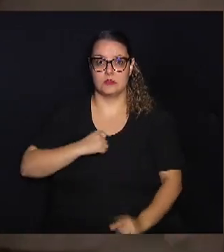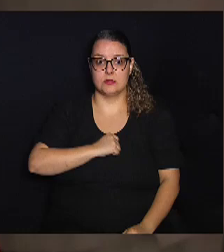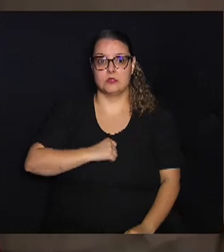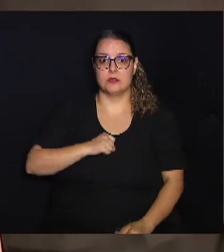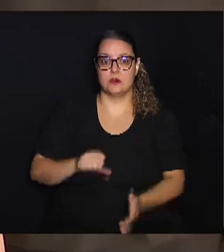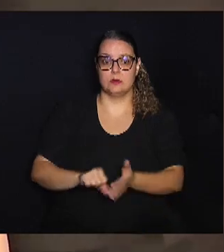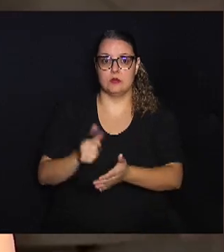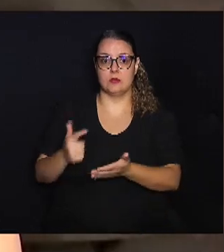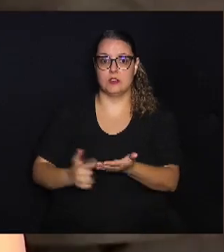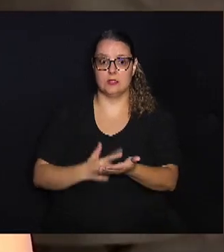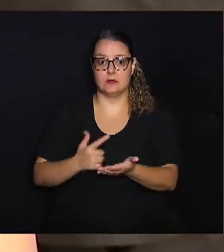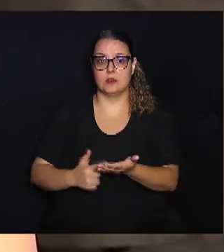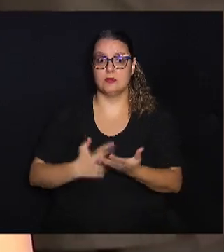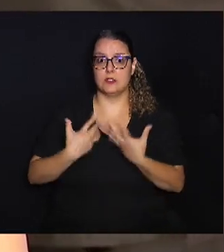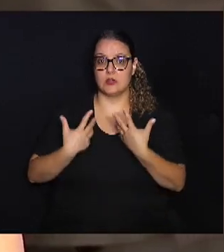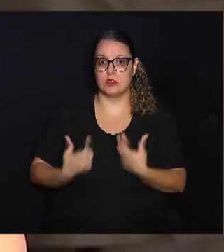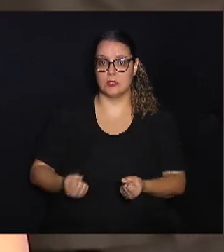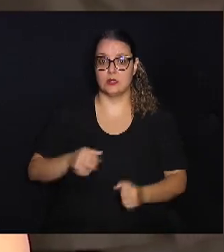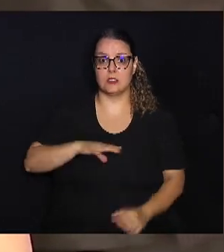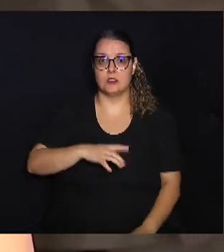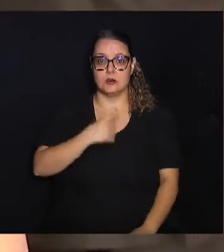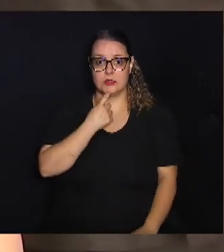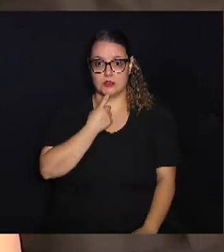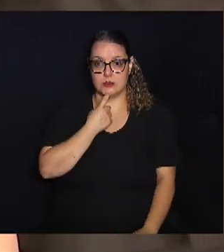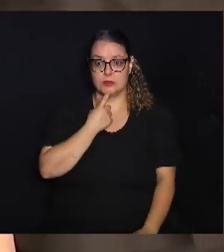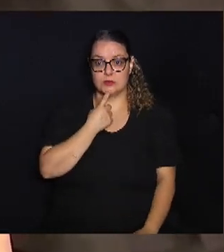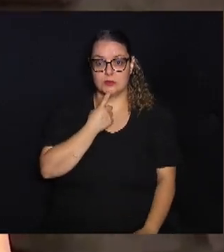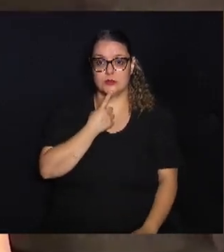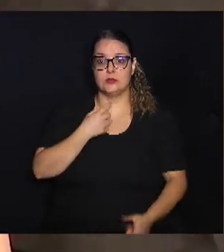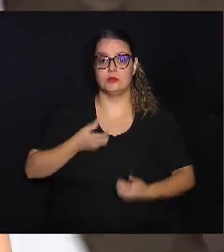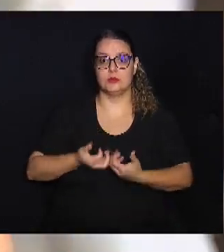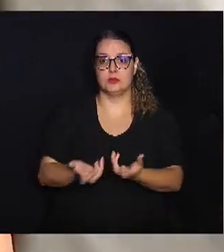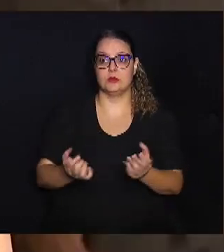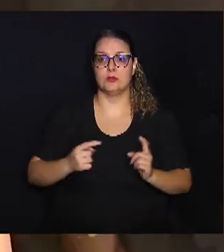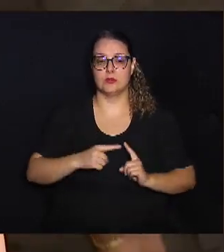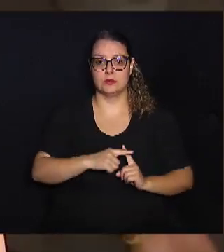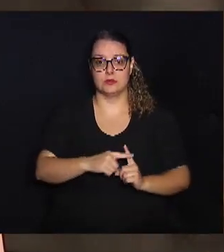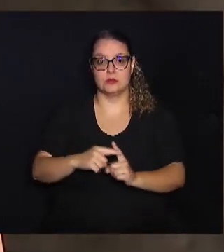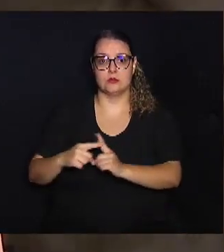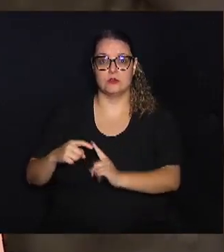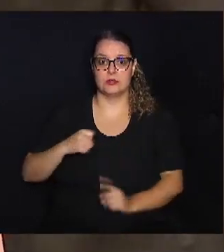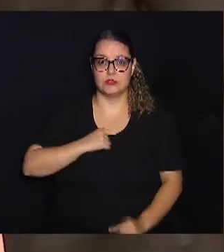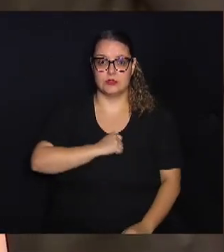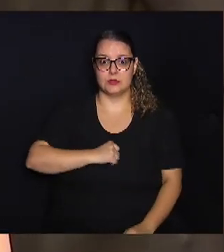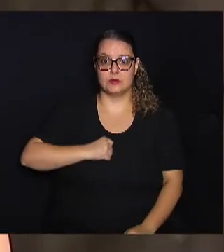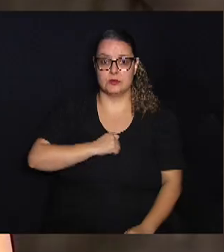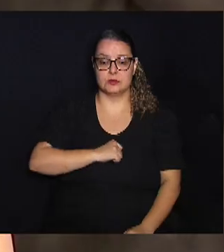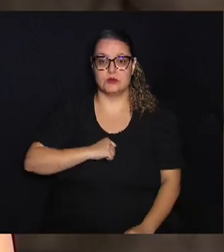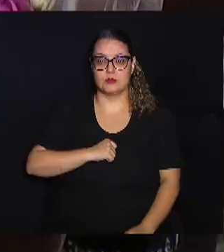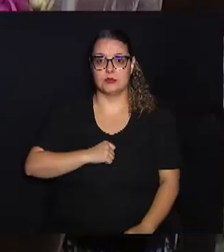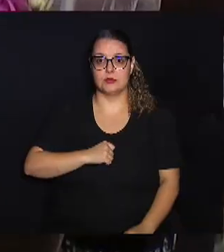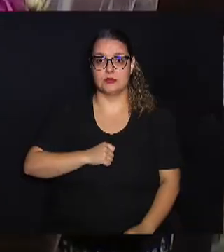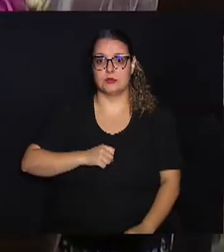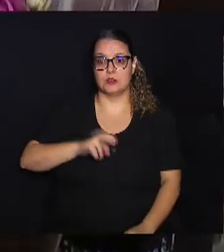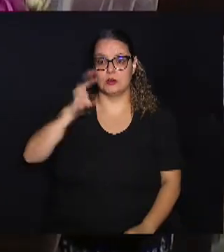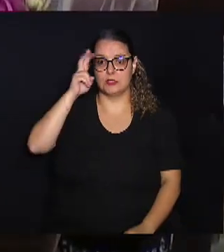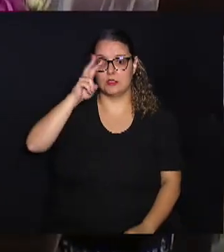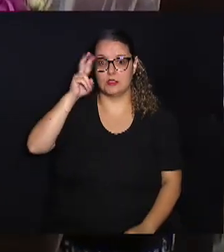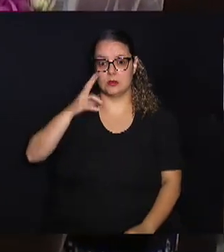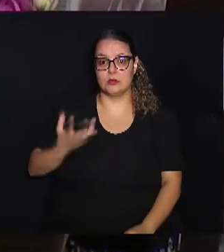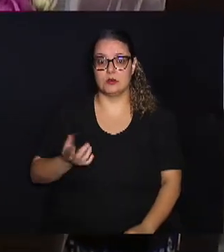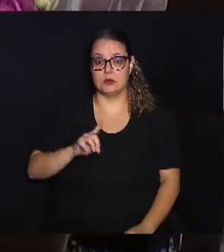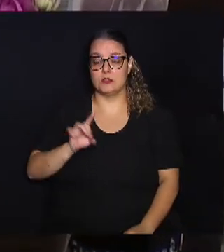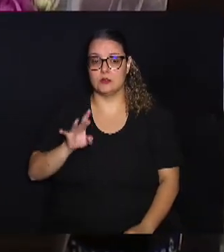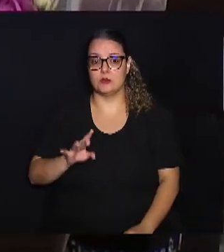que Campinas recebe, o primeiro livro do Cemitério da Saudade, reverenciando não apenas aqueles